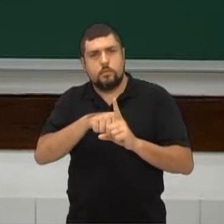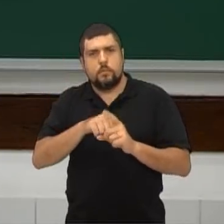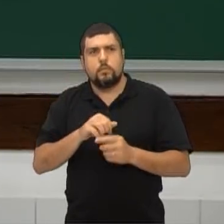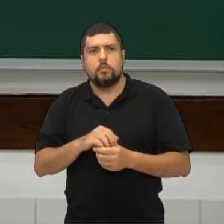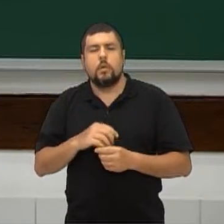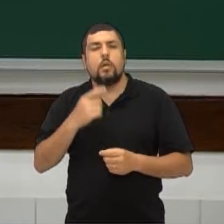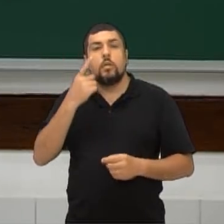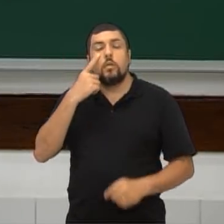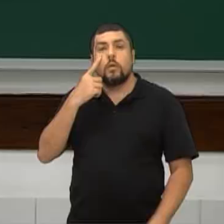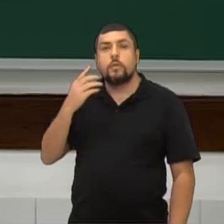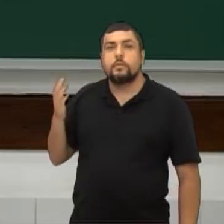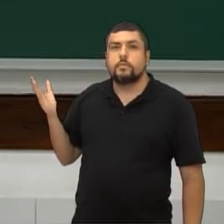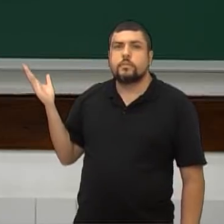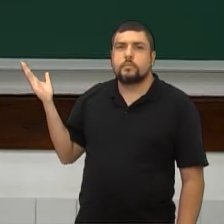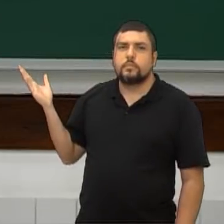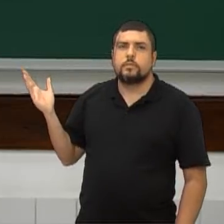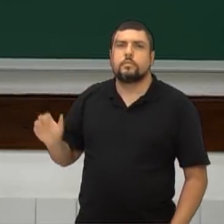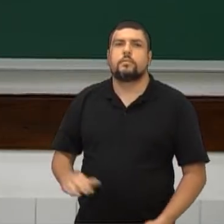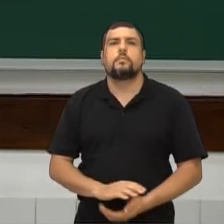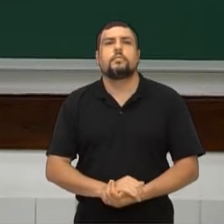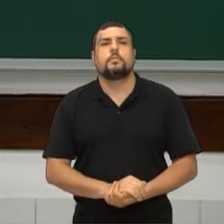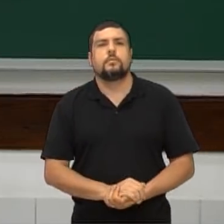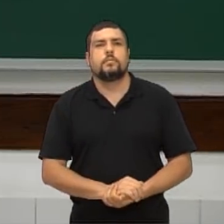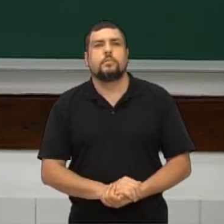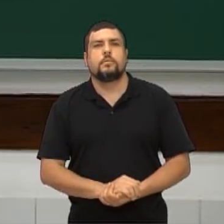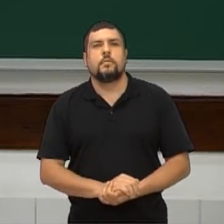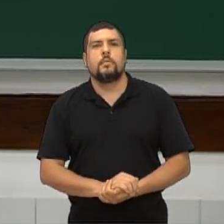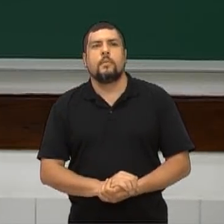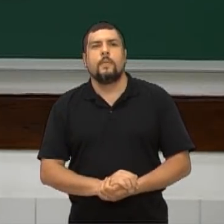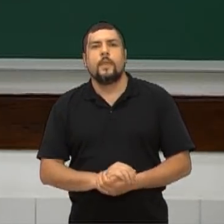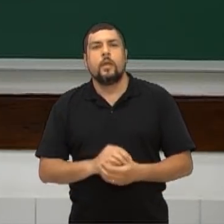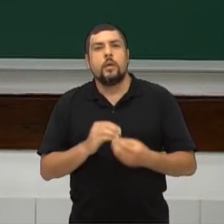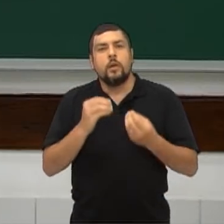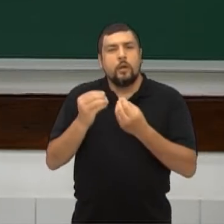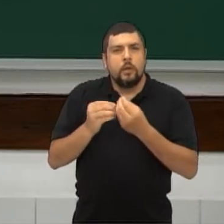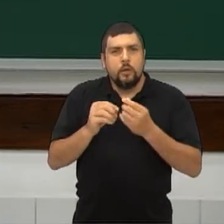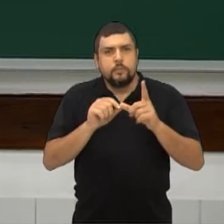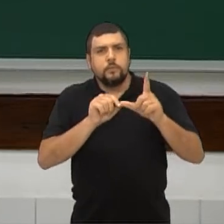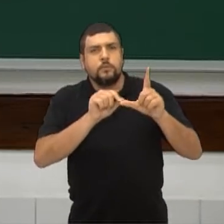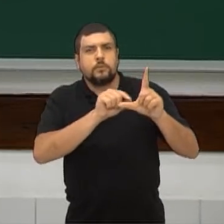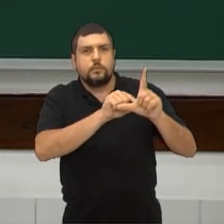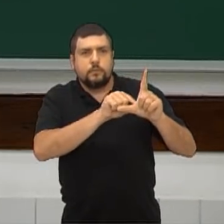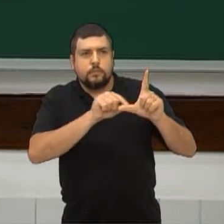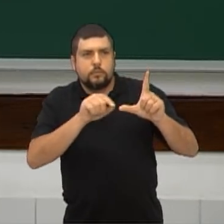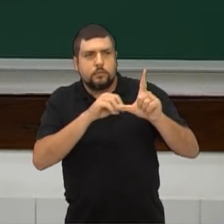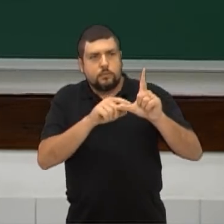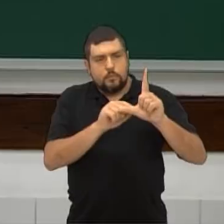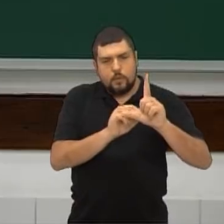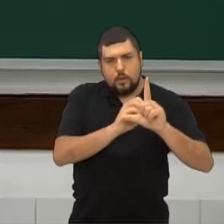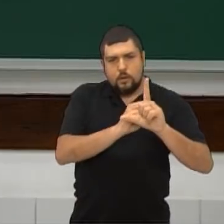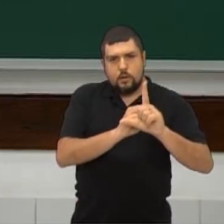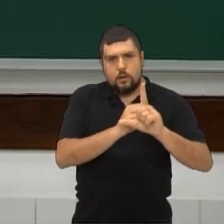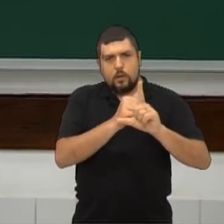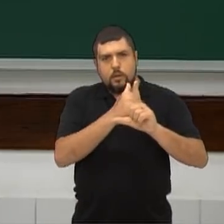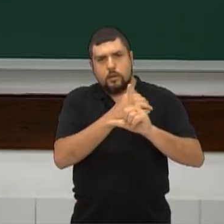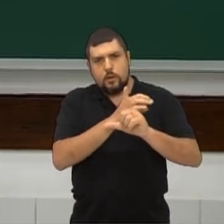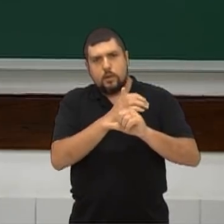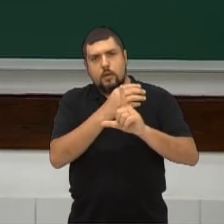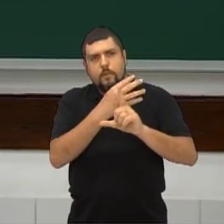gente vai ter 49 centímetros. Então, a gente vai pegar o ponto 0 e vamos subir no eixo vertical até